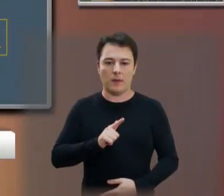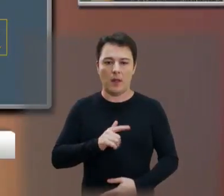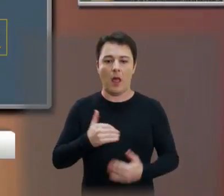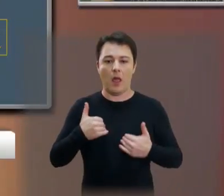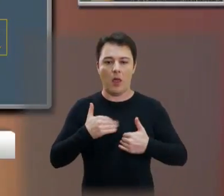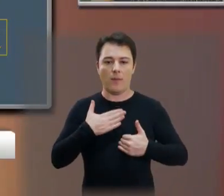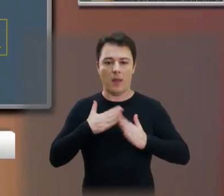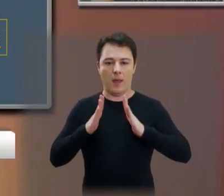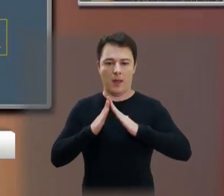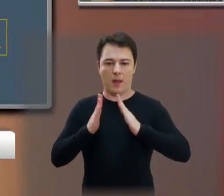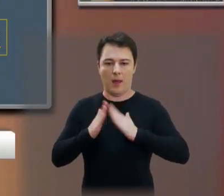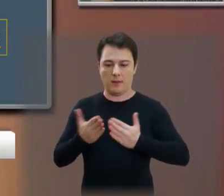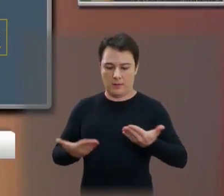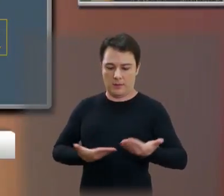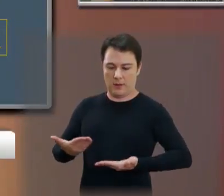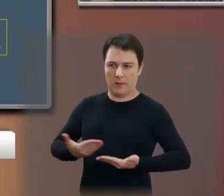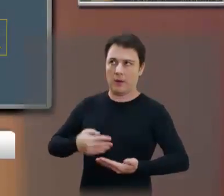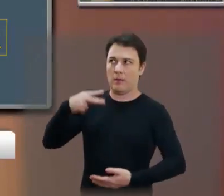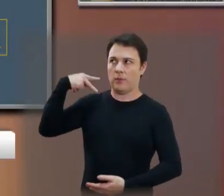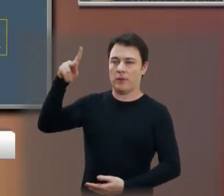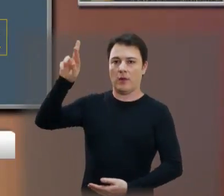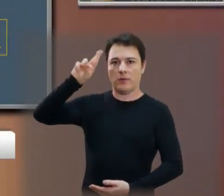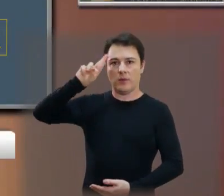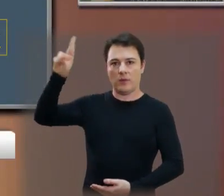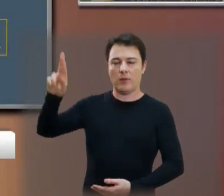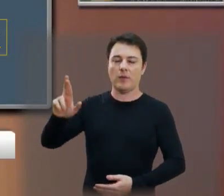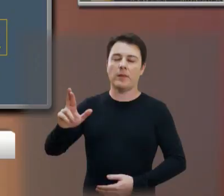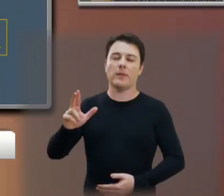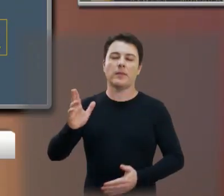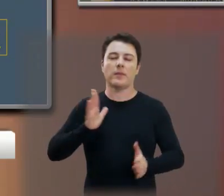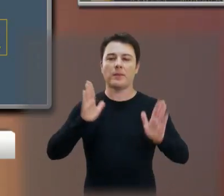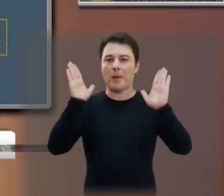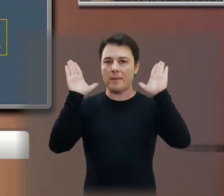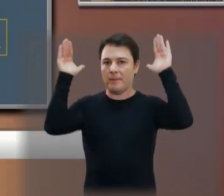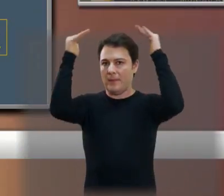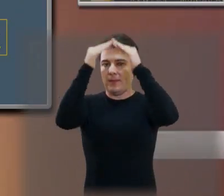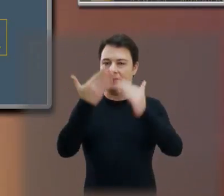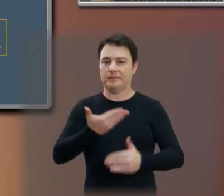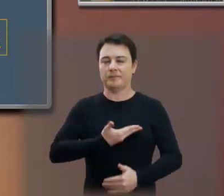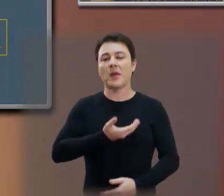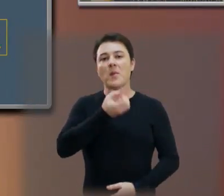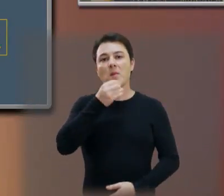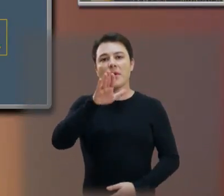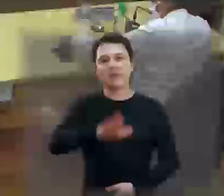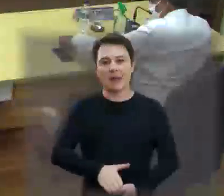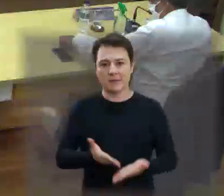minha casa serviremos ao Senhor, Papa Francisco. Muito obrigado, uma boa tarde a todos.